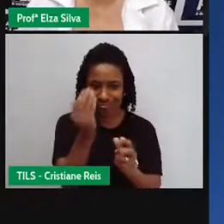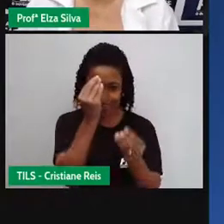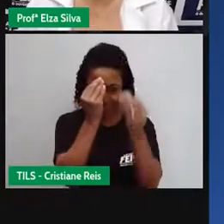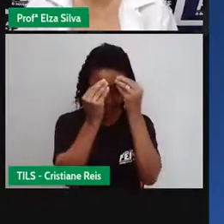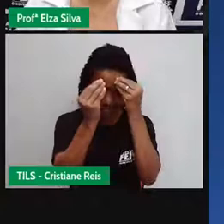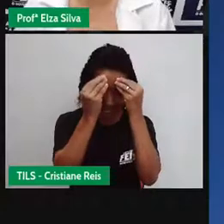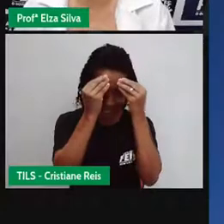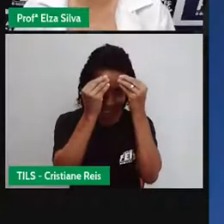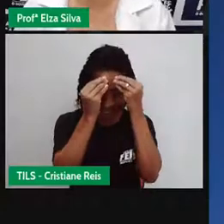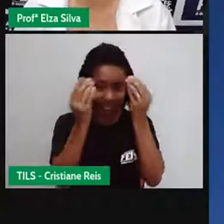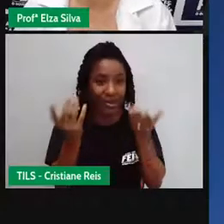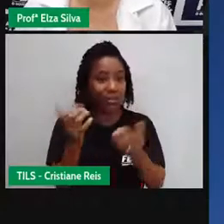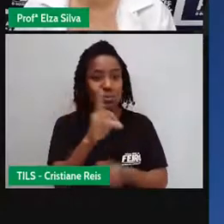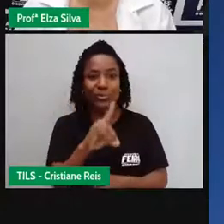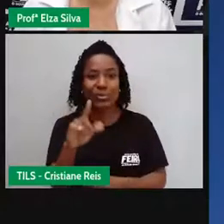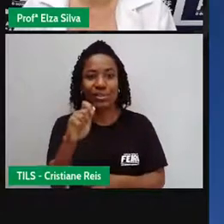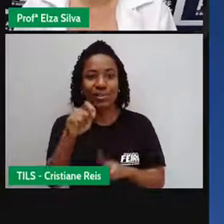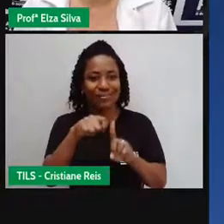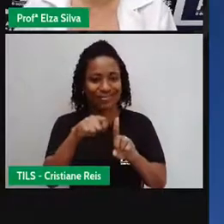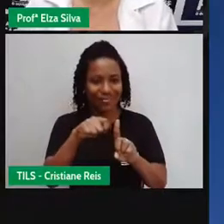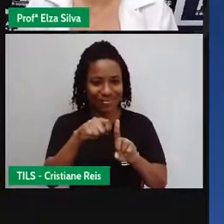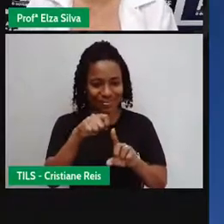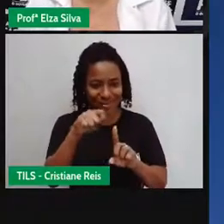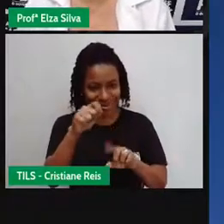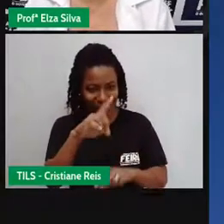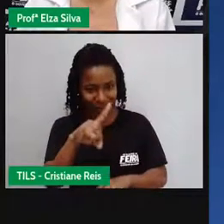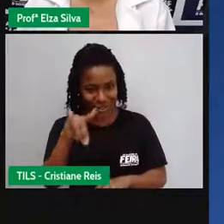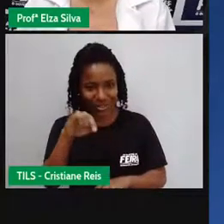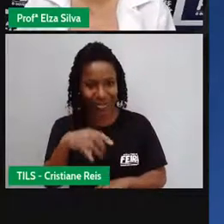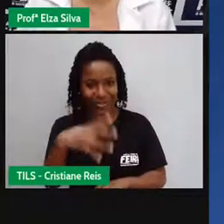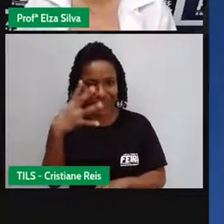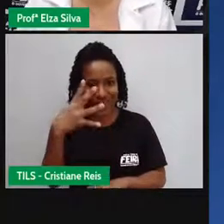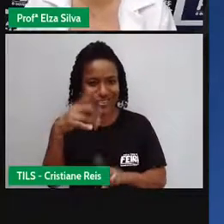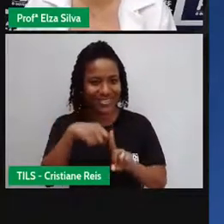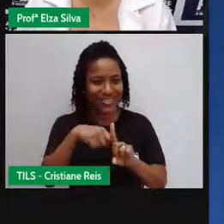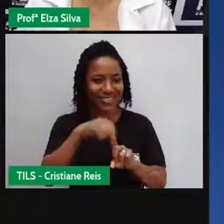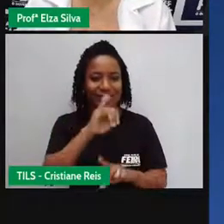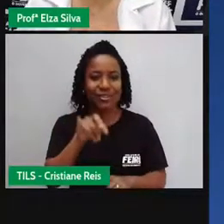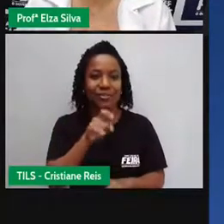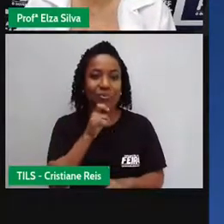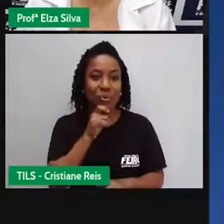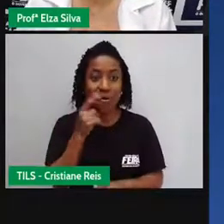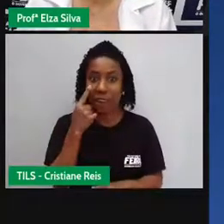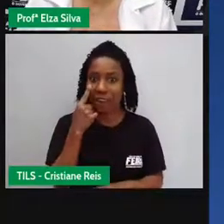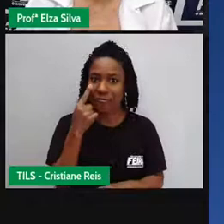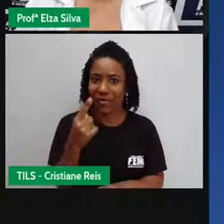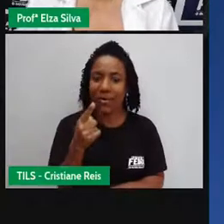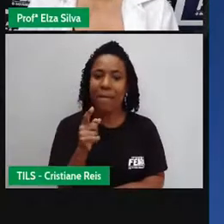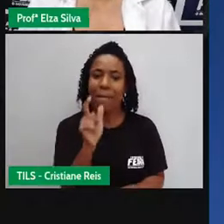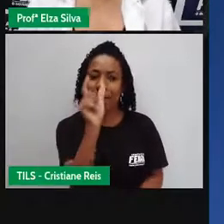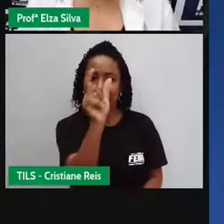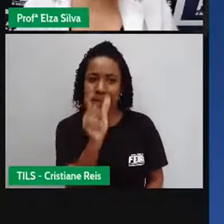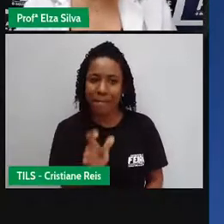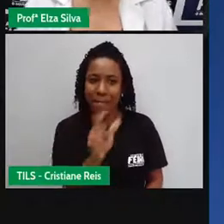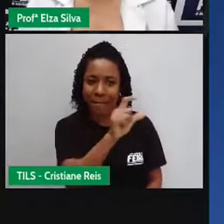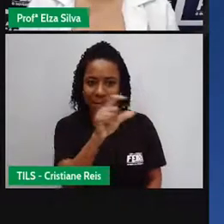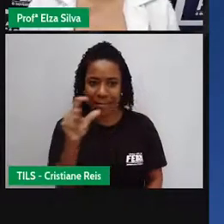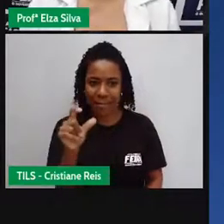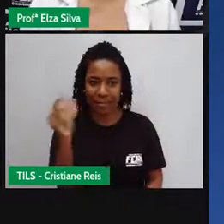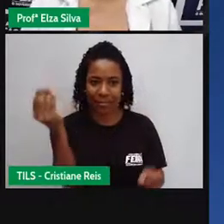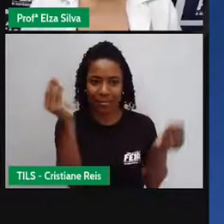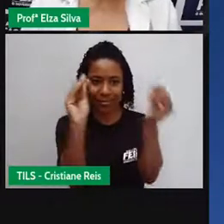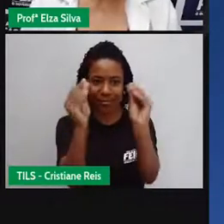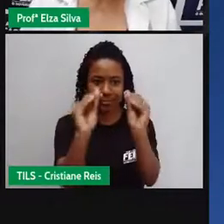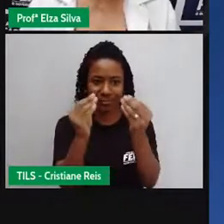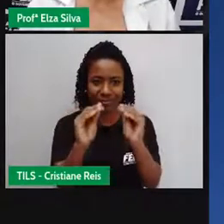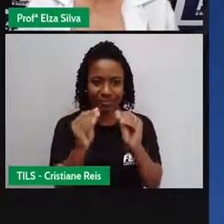relacionado ao 4 de julho, com caça-palavras, word grid, ok? So, just a moment,